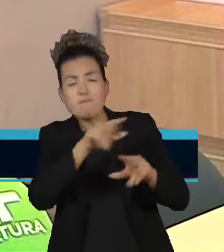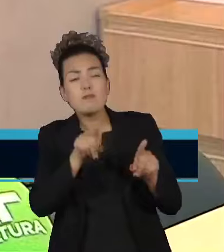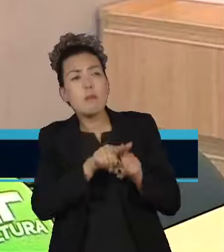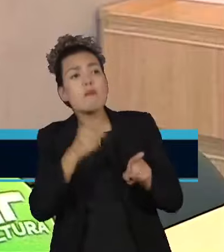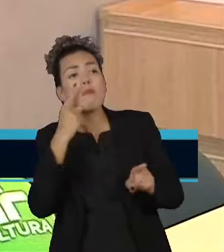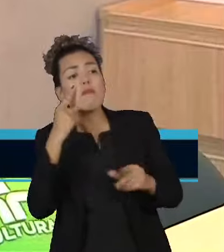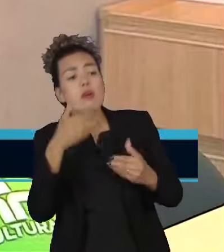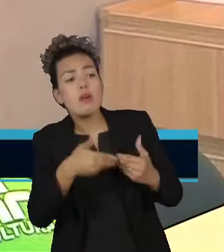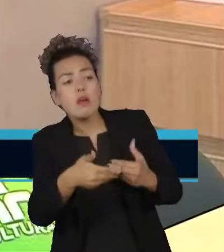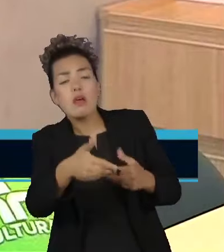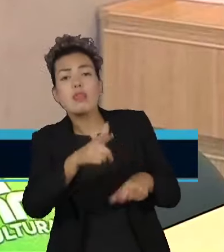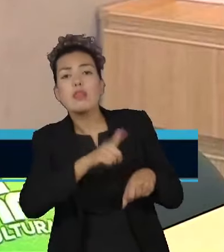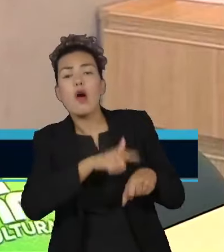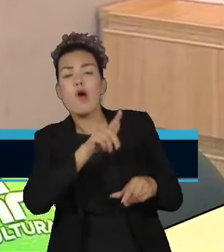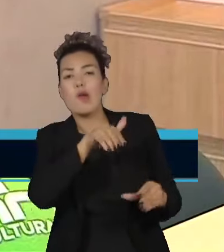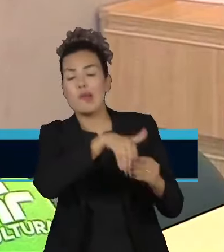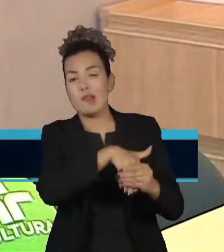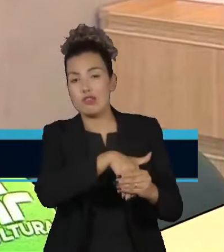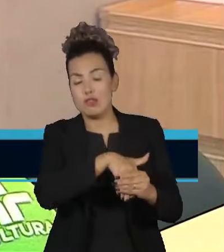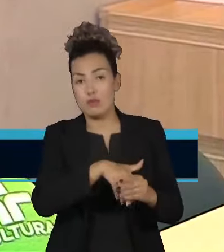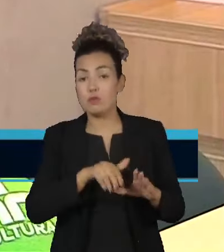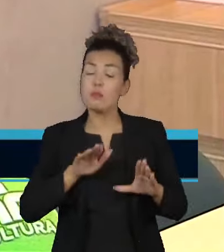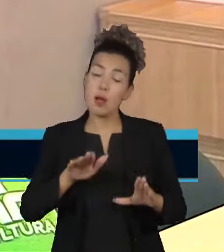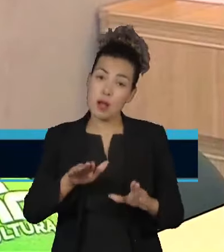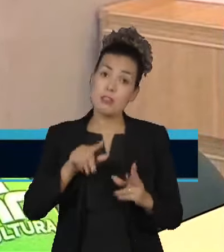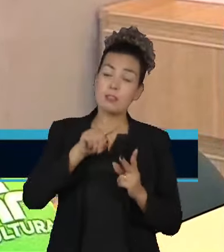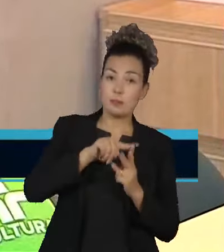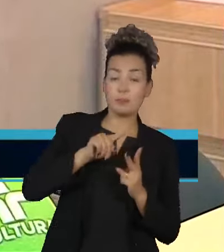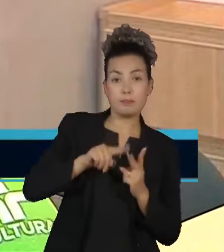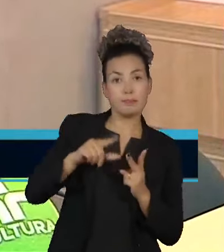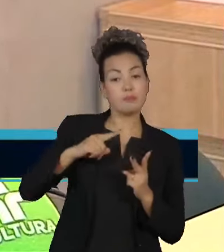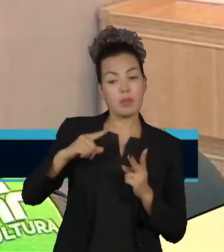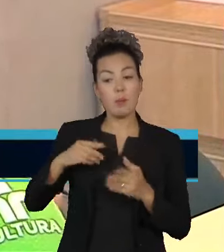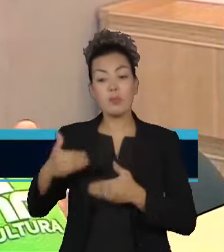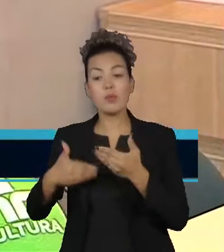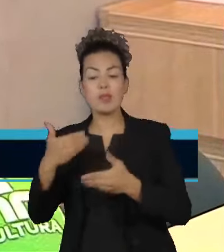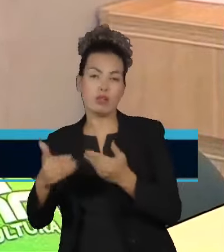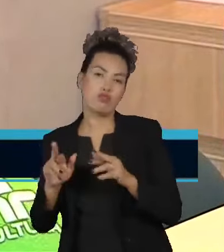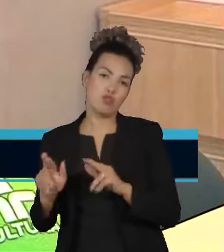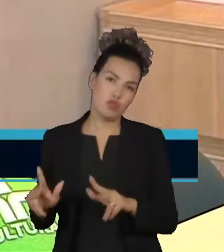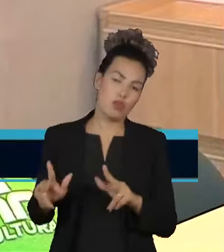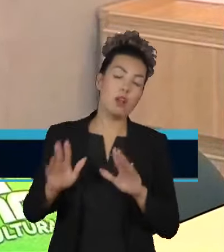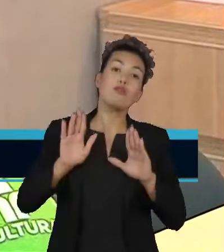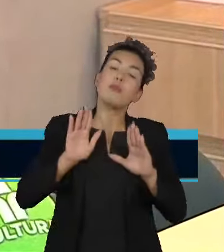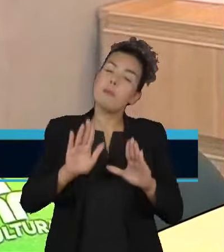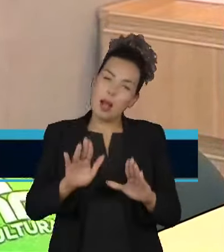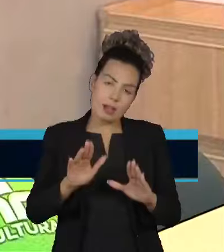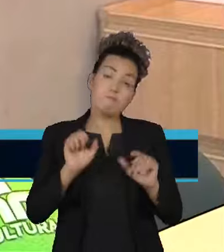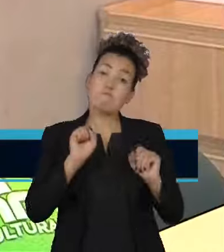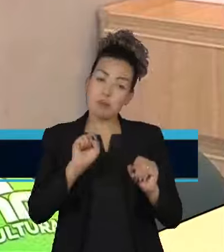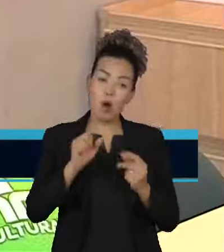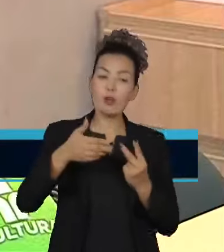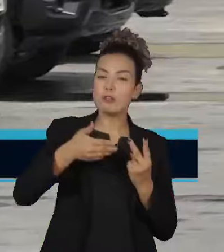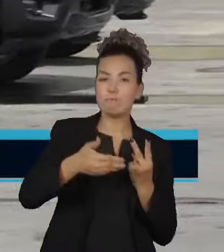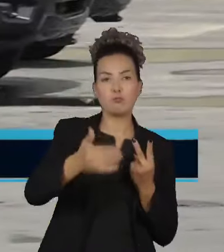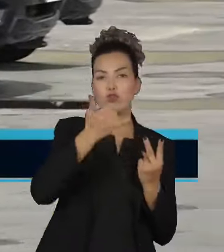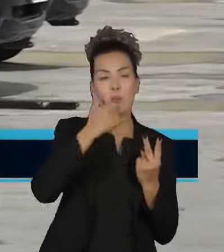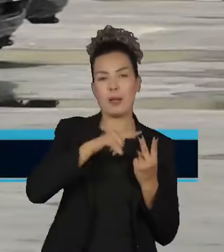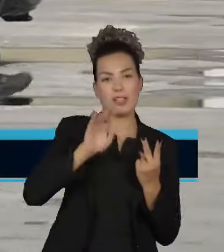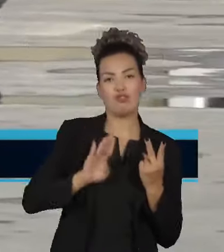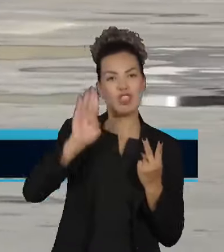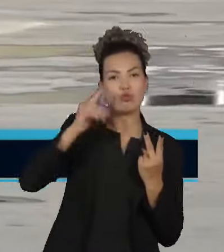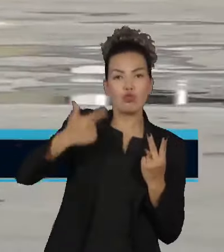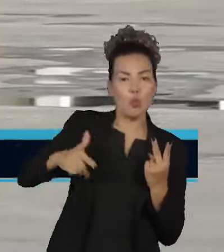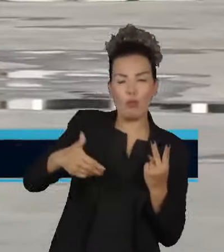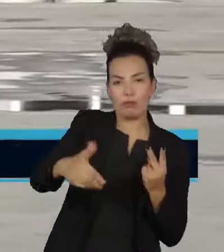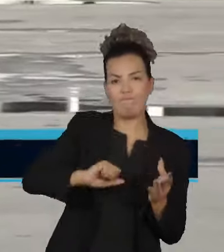Cada um desses duas ações tem processos específicos, mas que podem vir a acarretar a inelegibilidade daquele candidato. O número